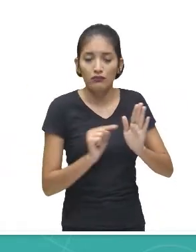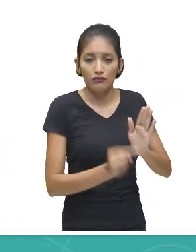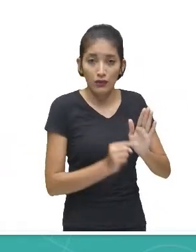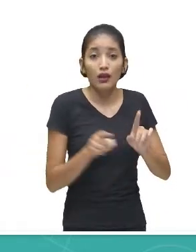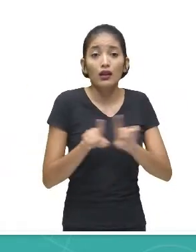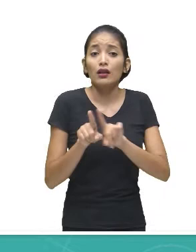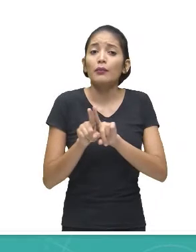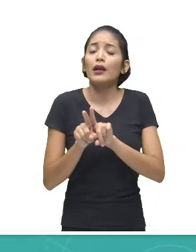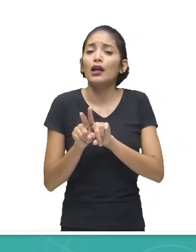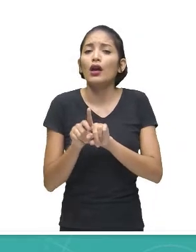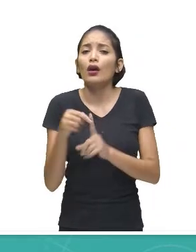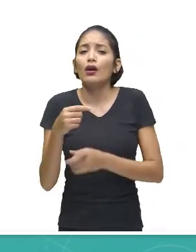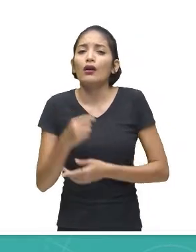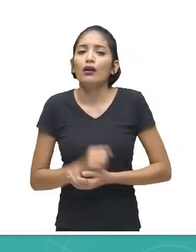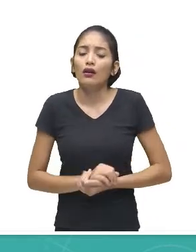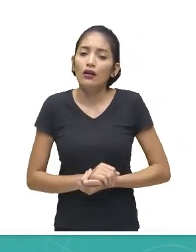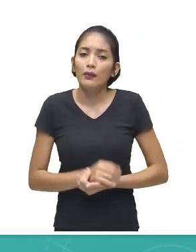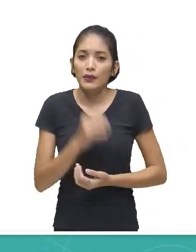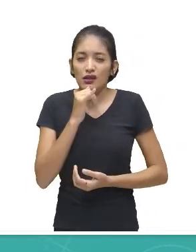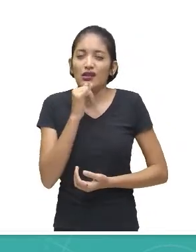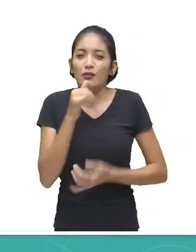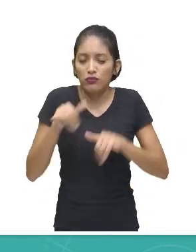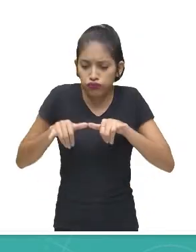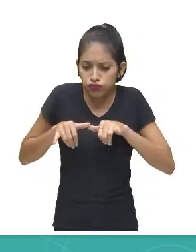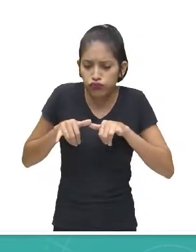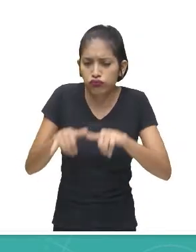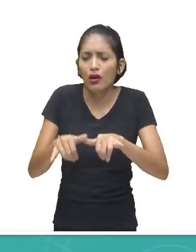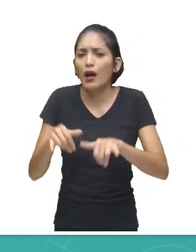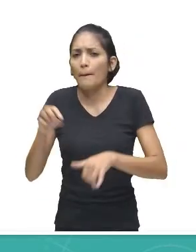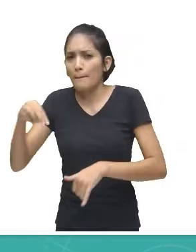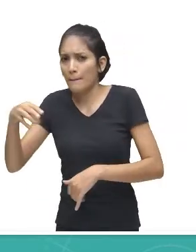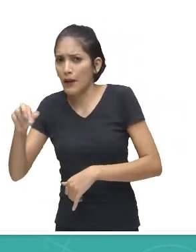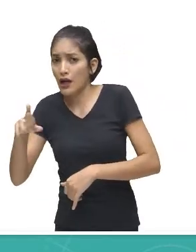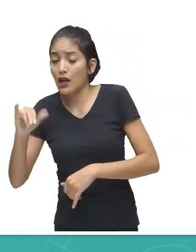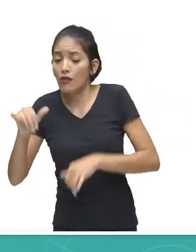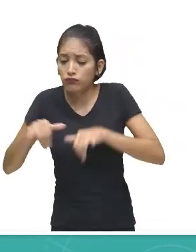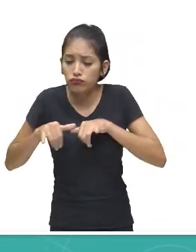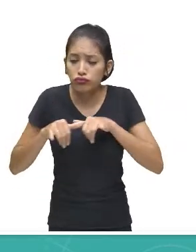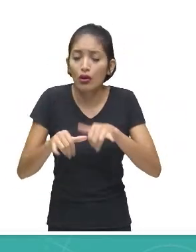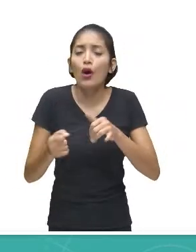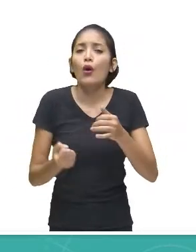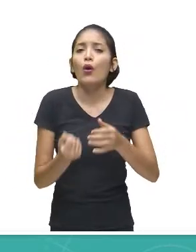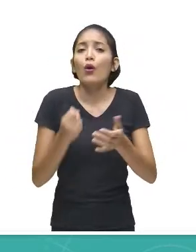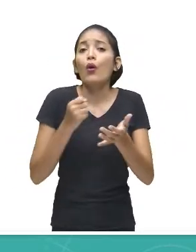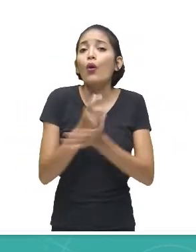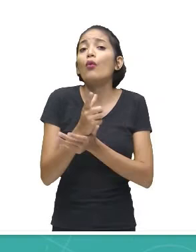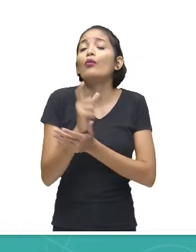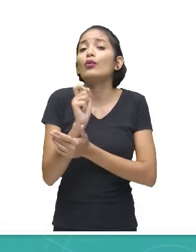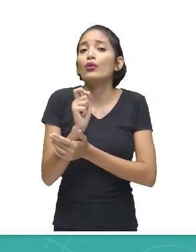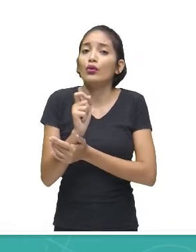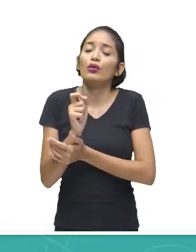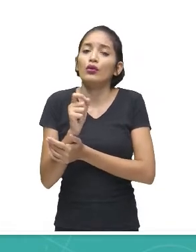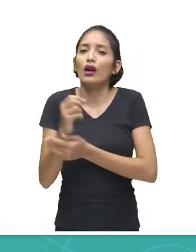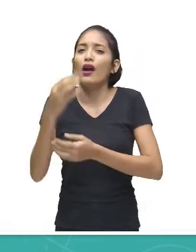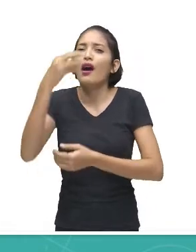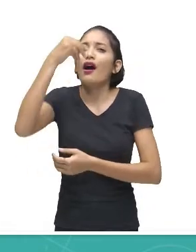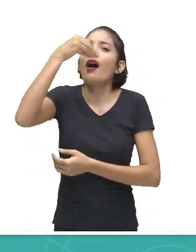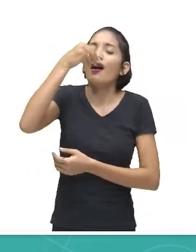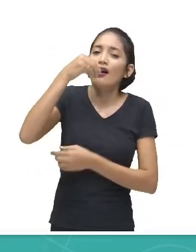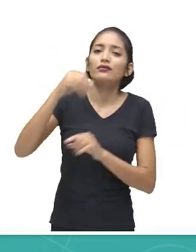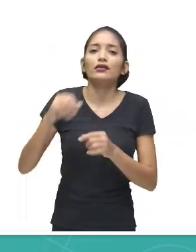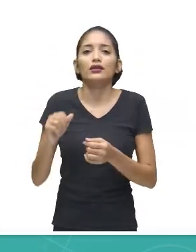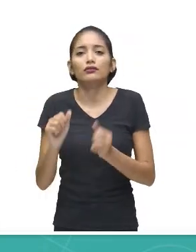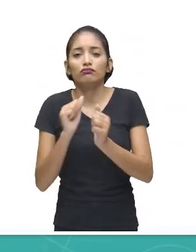por exemplo, você vai no supermercado. Maria foi ao mercado e comprou farinha,